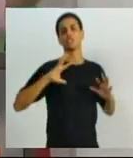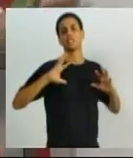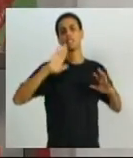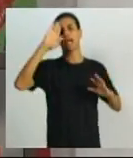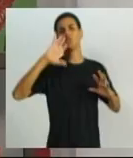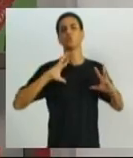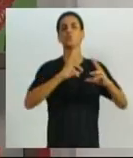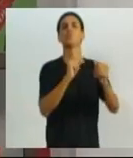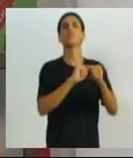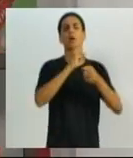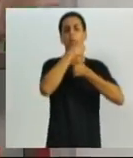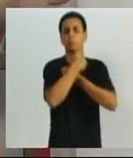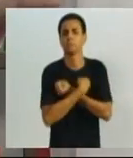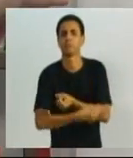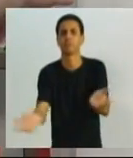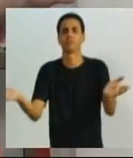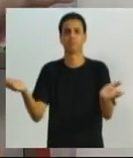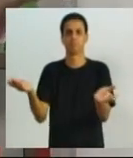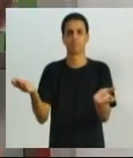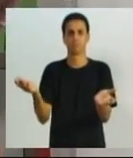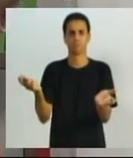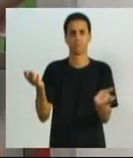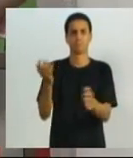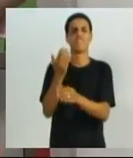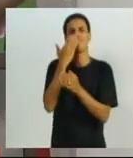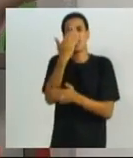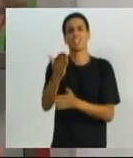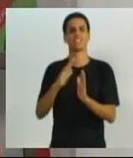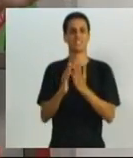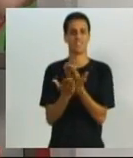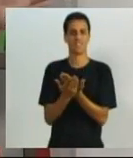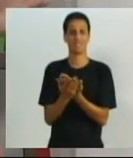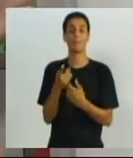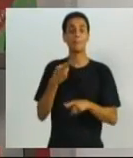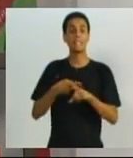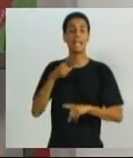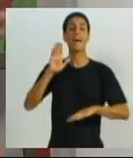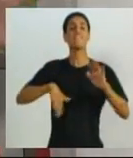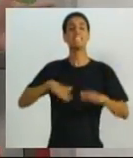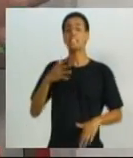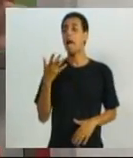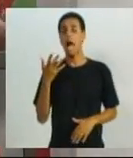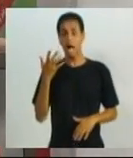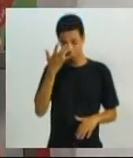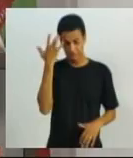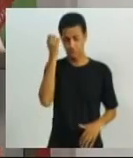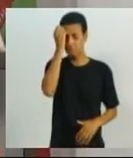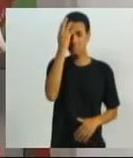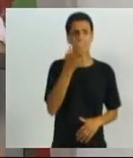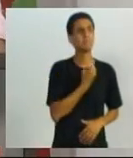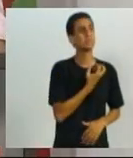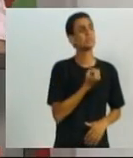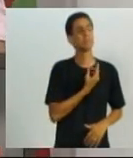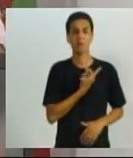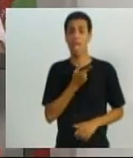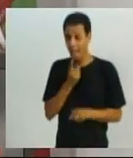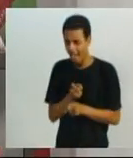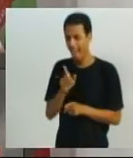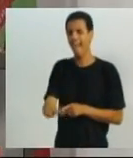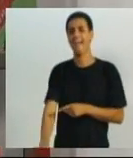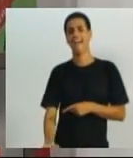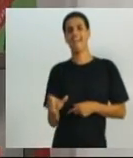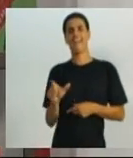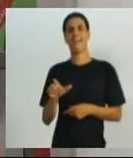cidade. Porque muitos eleitores, não lembrando o número do candidato, chegavam na porta da escola e encontravam lá o